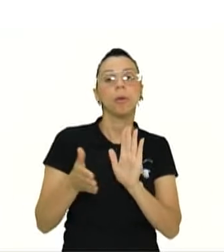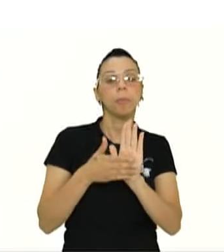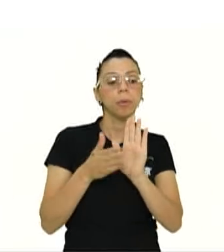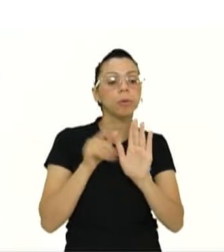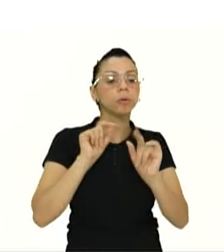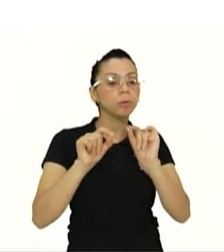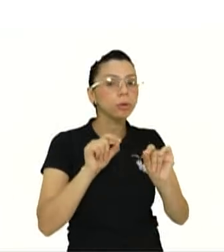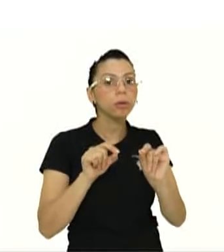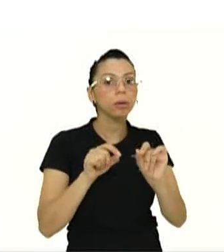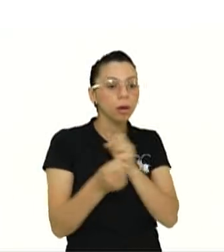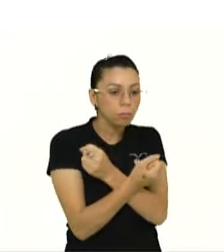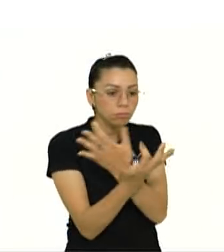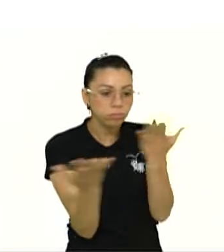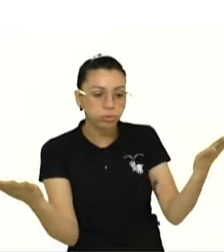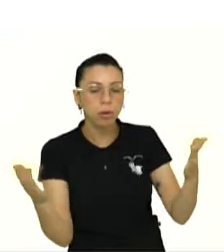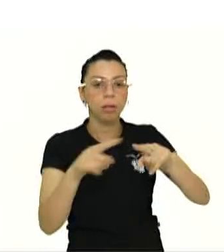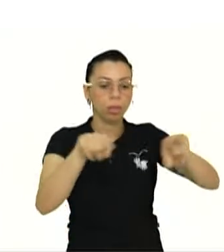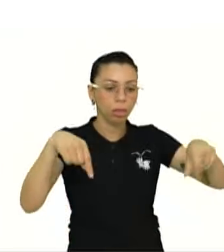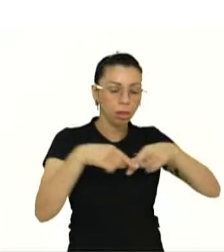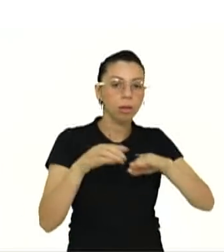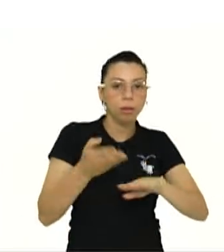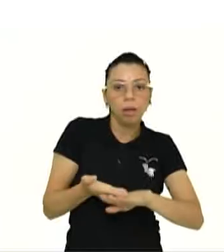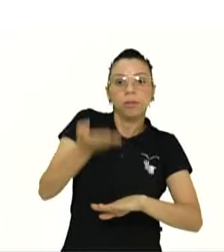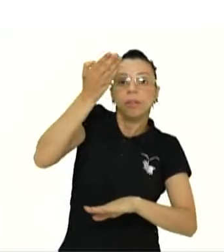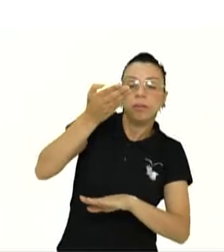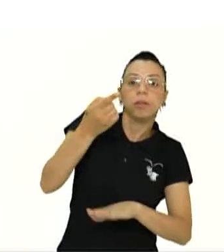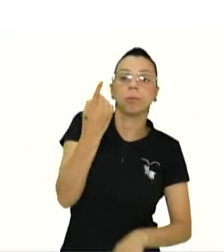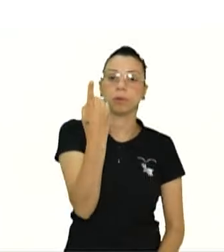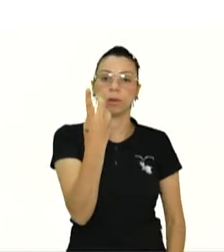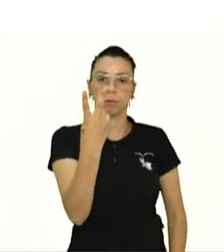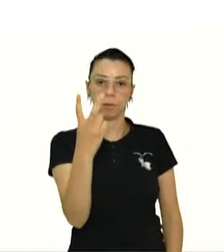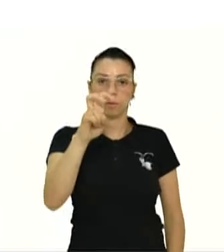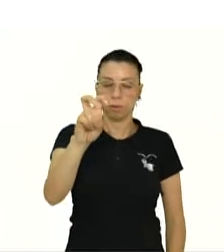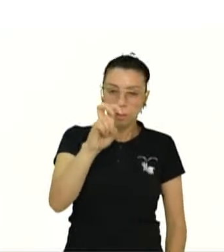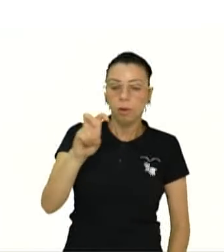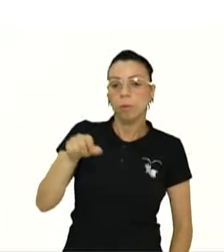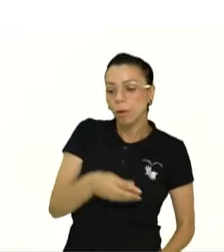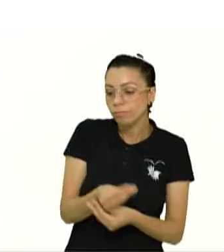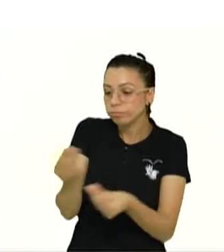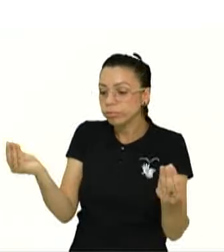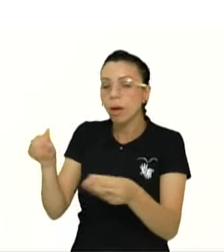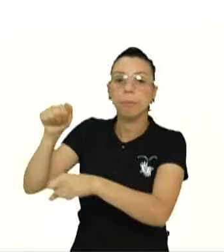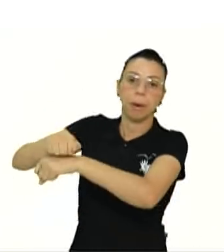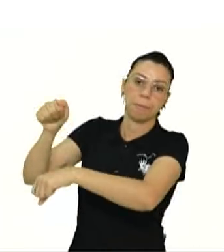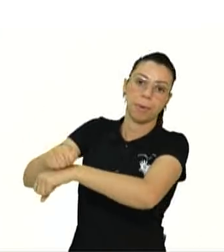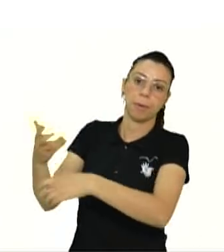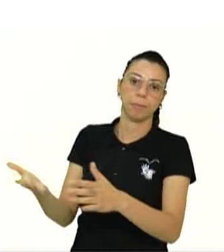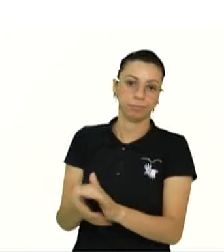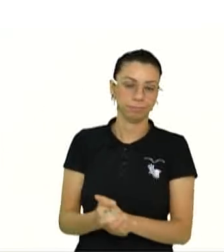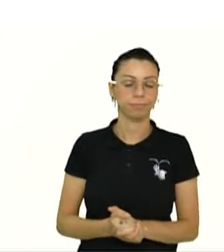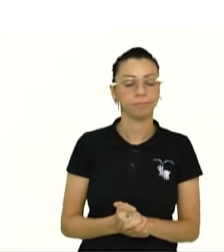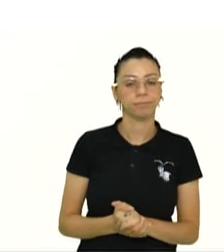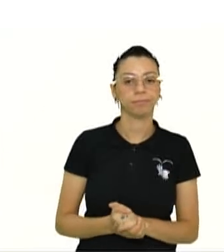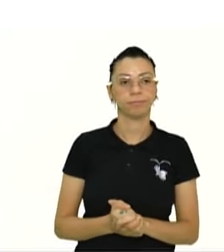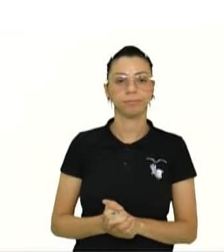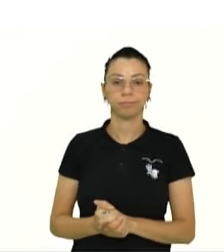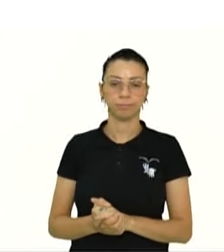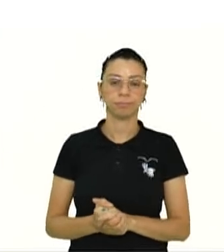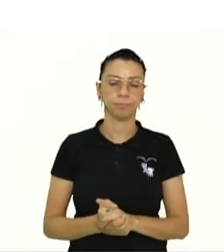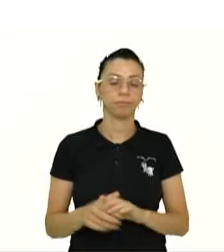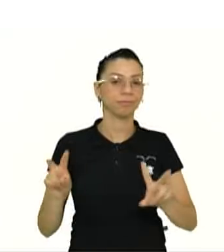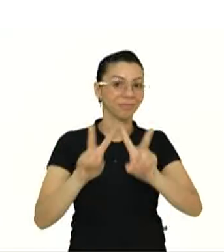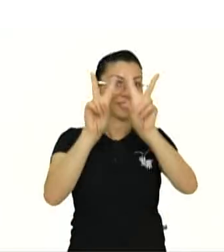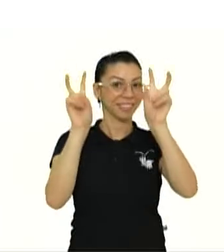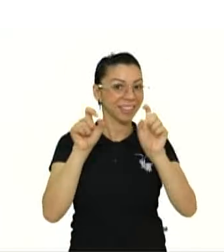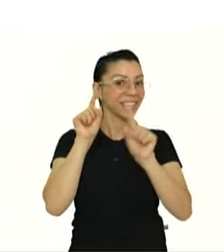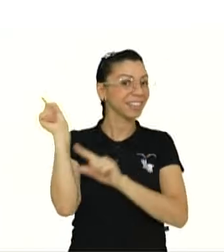que excedessem 125 hectares aos plebeus pobres. Vamos para o último tema nosso, é a reforma de Mário. Mas